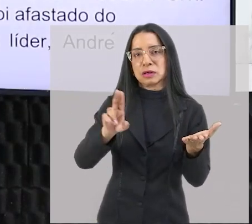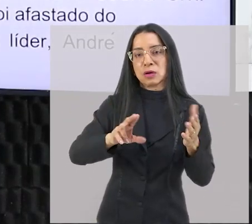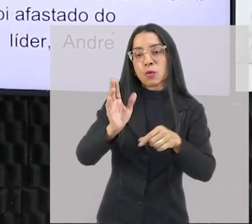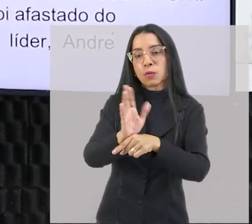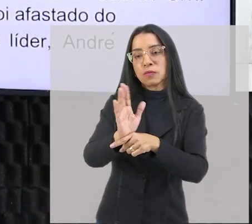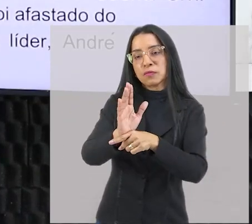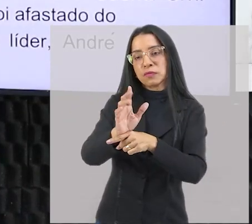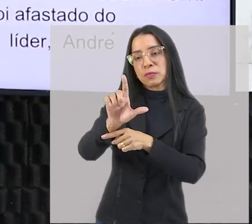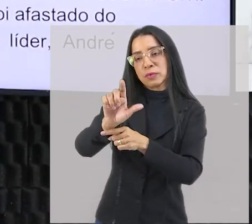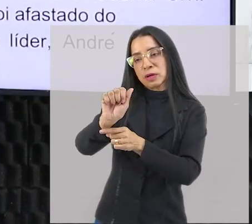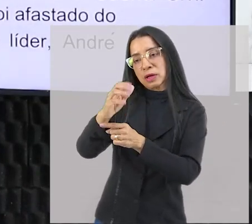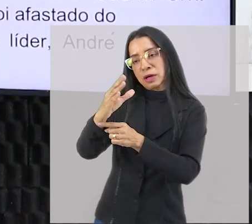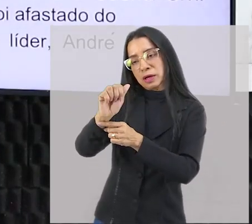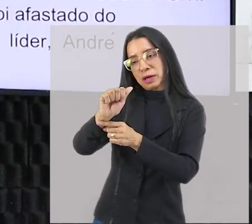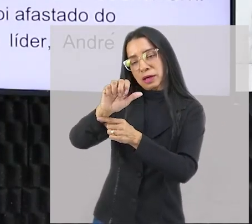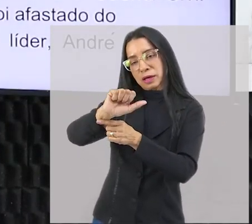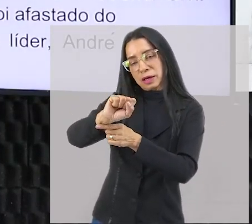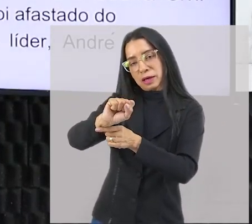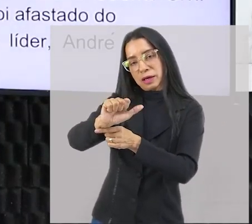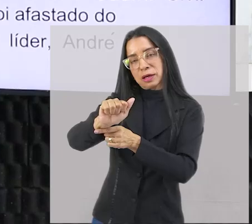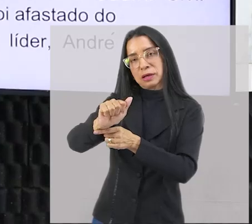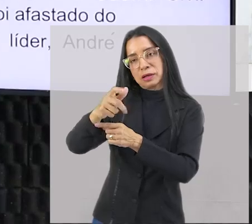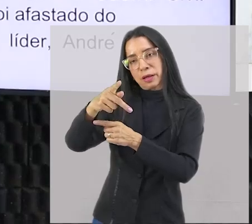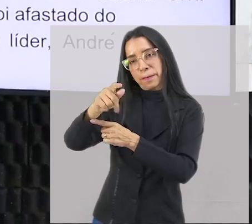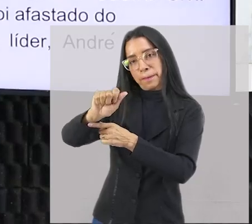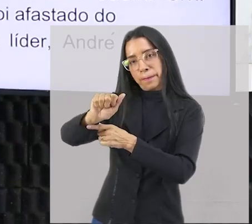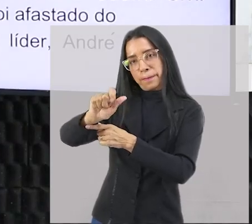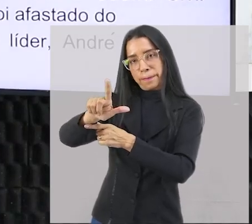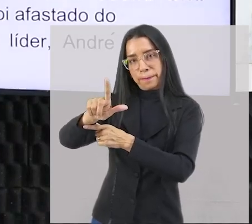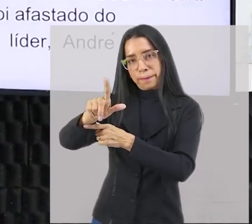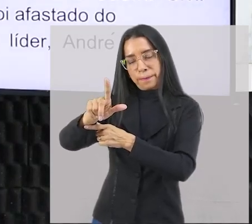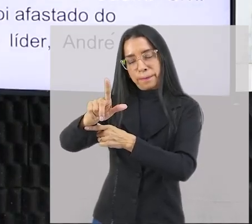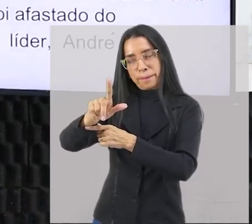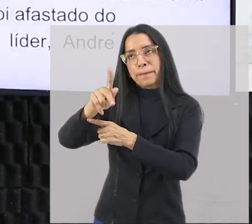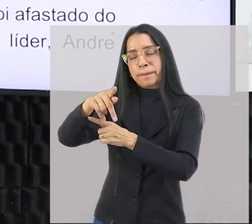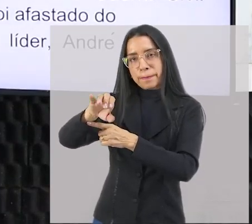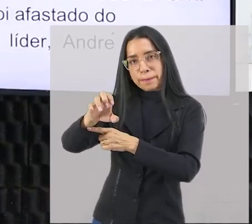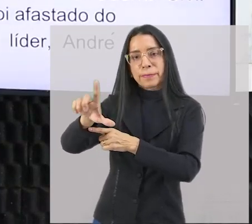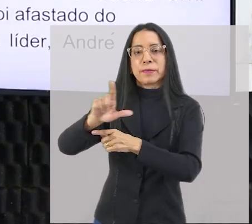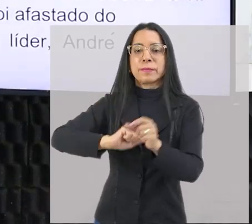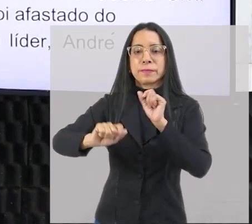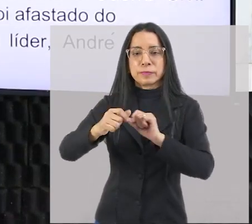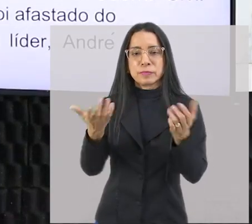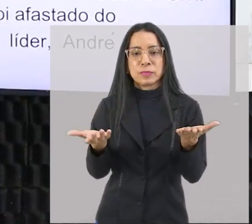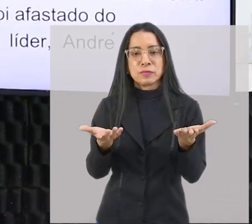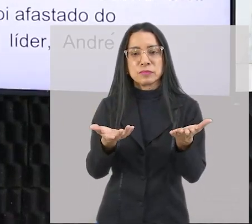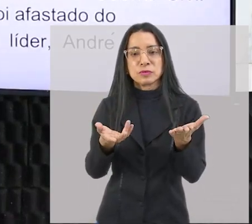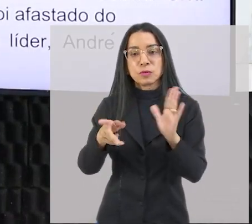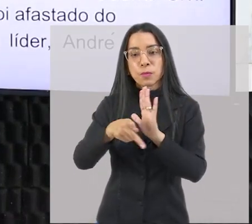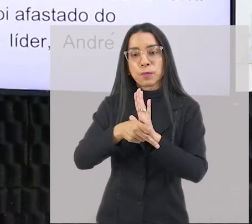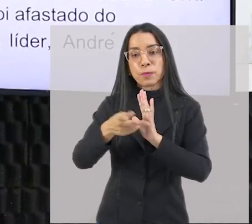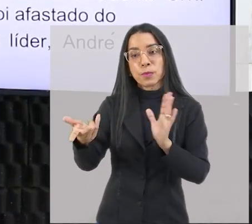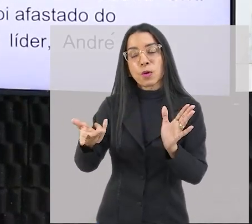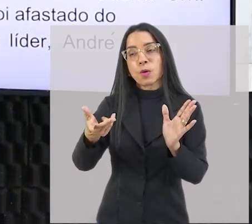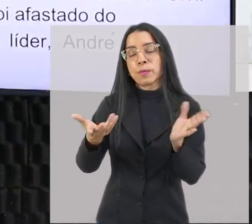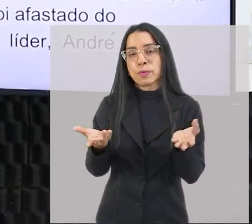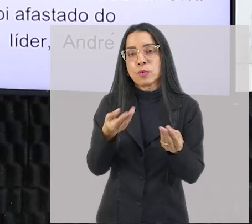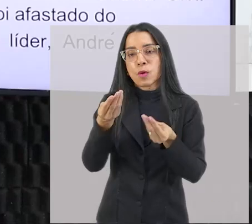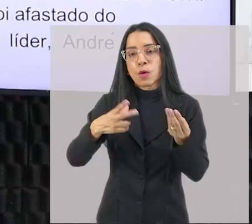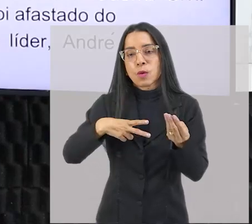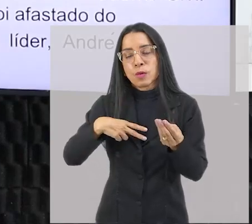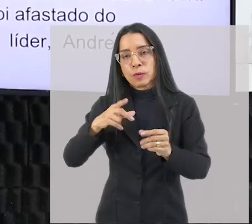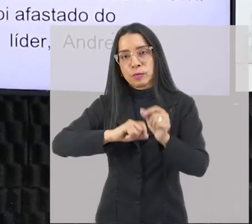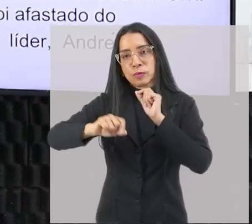as máscaras. E é considerado o pai do surrealismo. Então, ele é importante, sim. Eu gostando, Marco